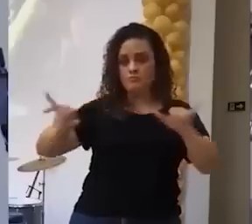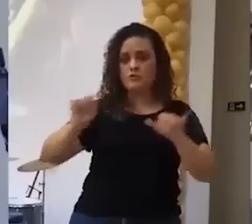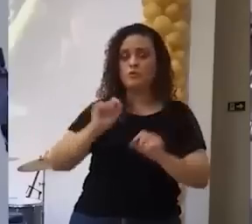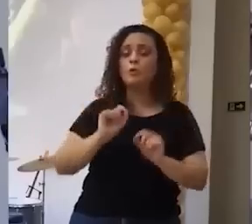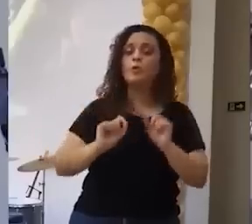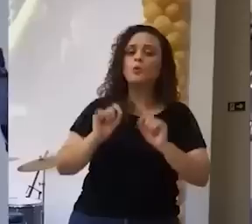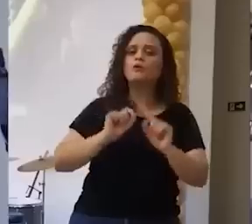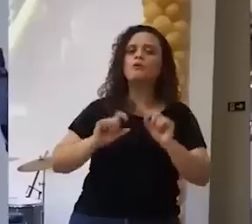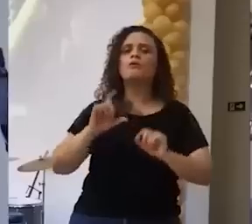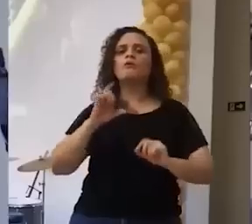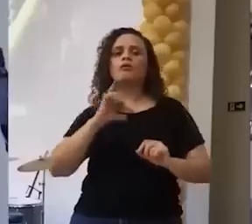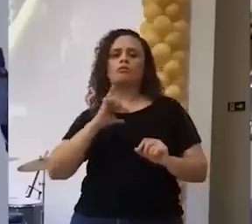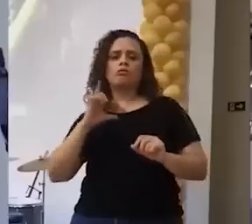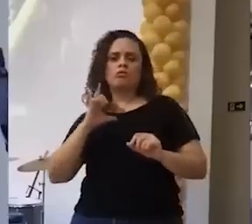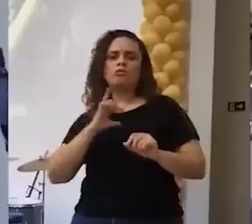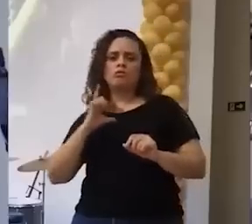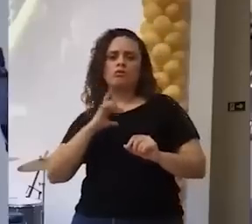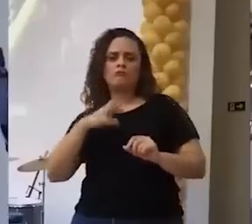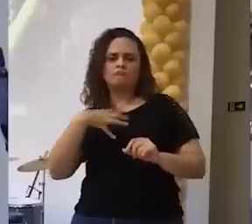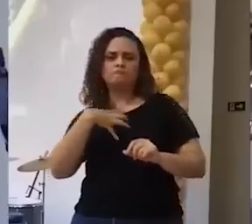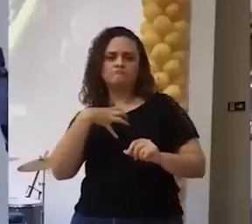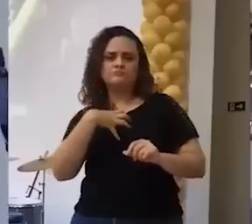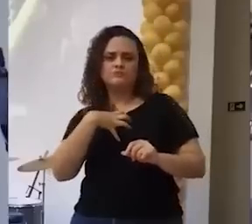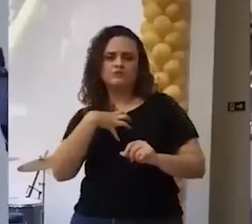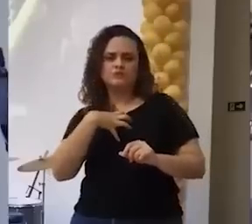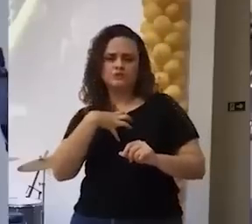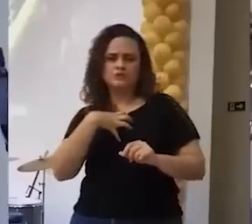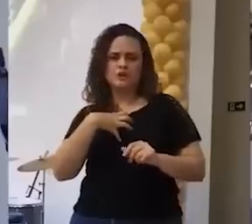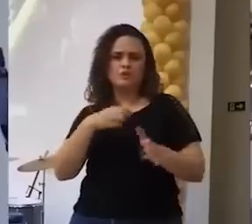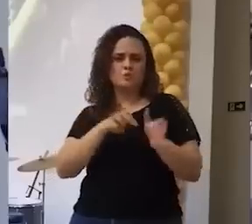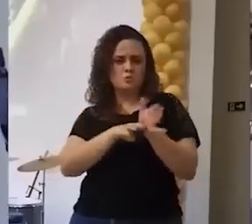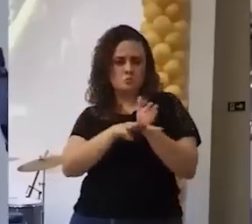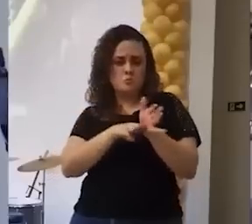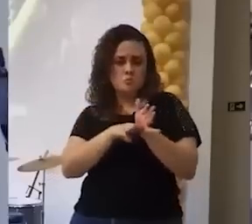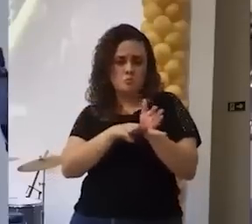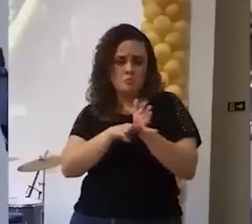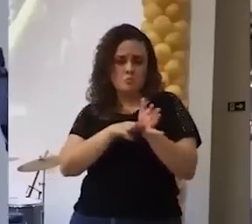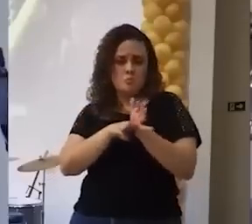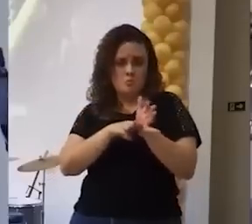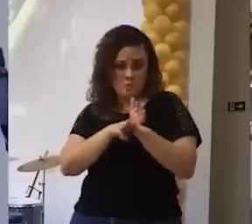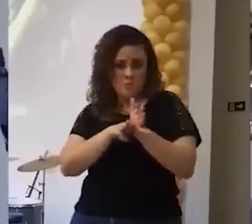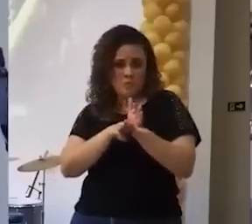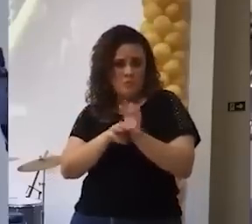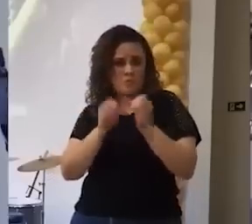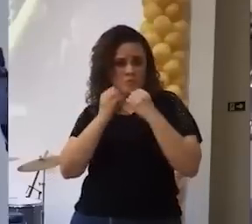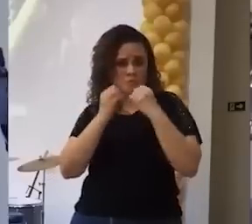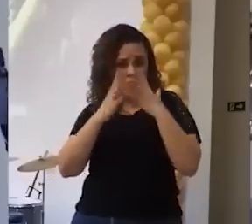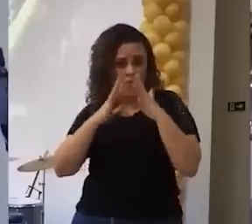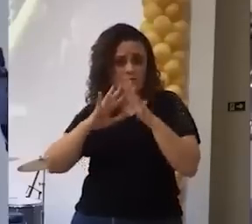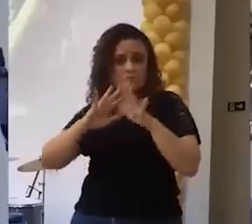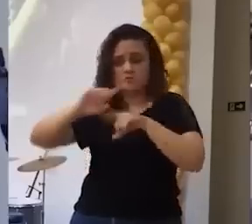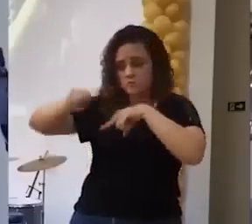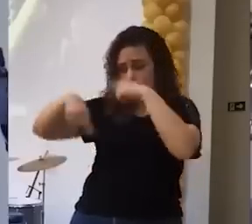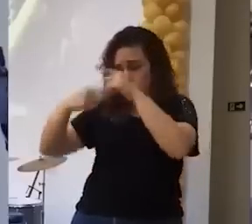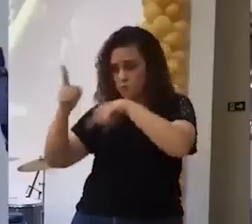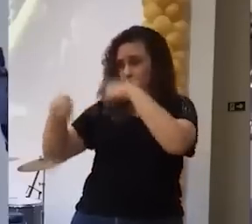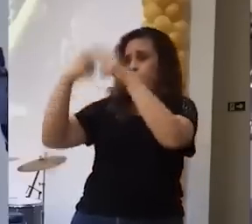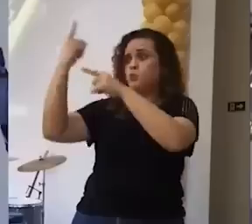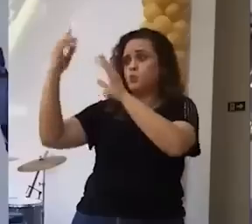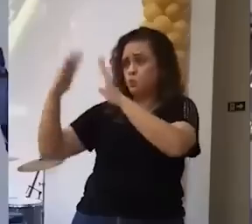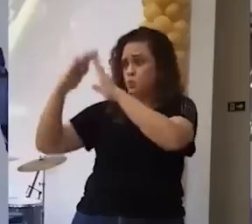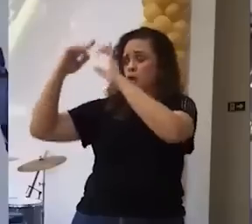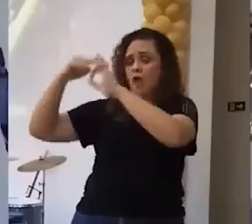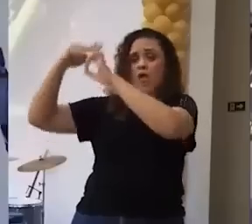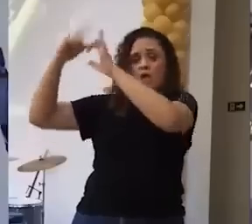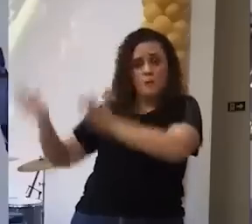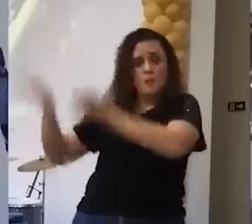método quase que infalível de crescimento de igreja. Eu pessoalmente não gosto desse método, mas ele diz assim: você quer